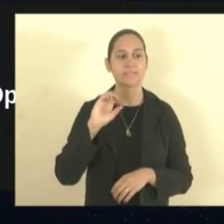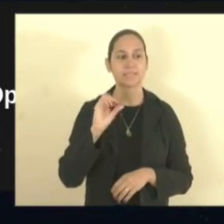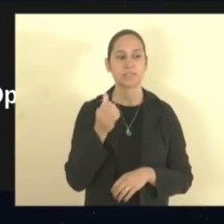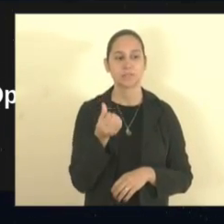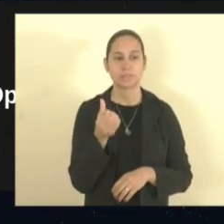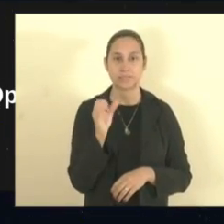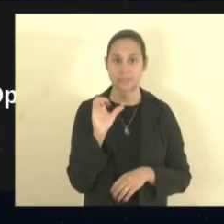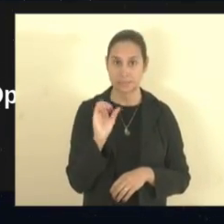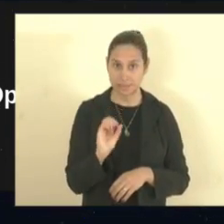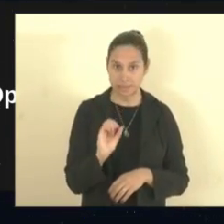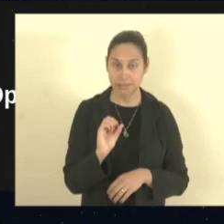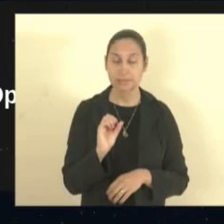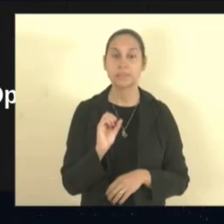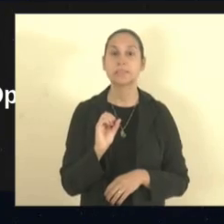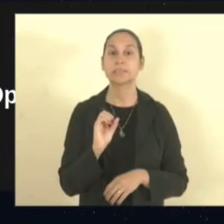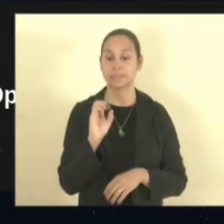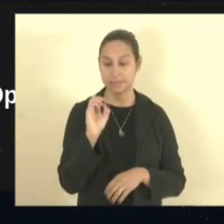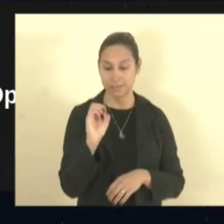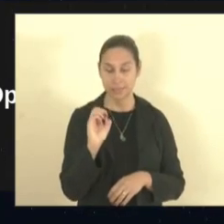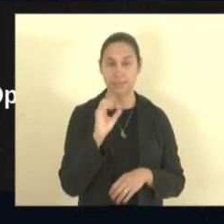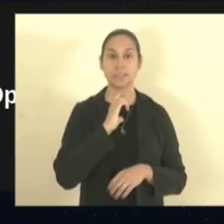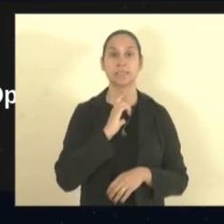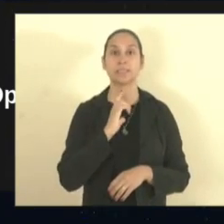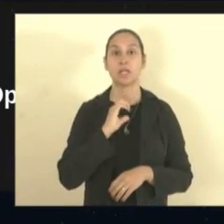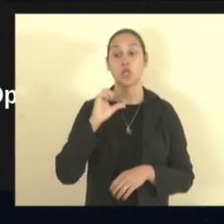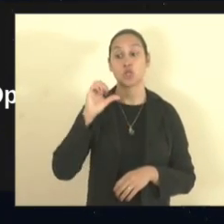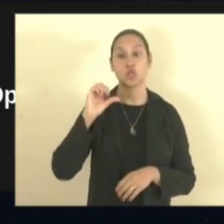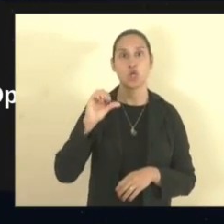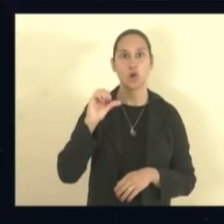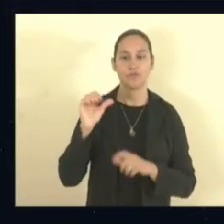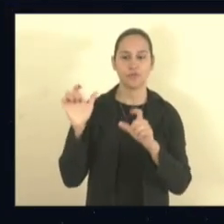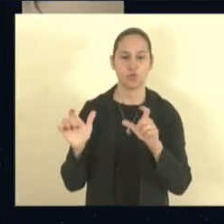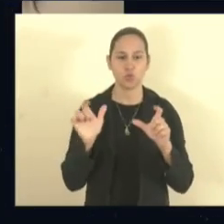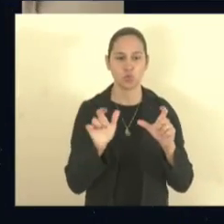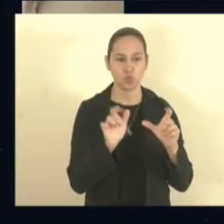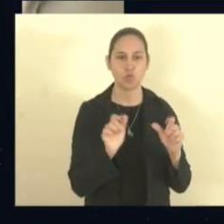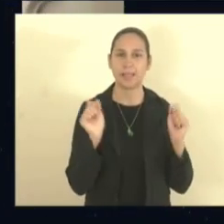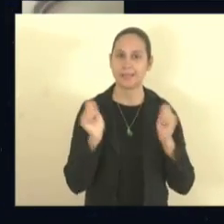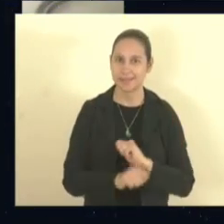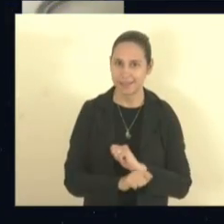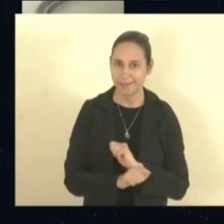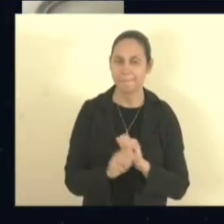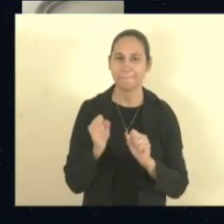ES-060, nós temos nove trechos contemplados. E na